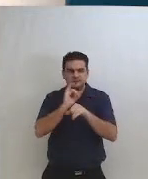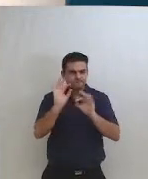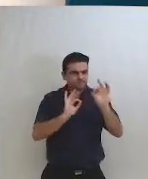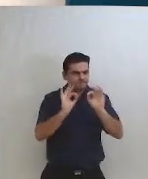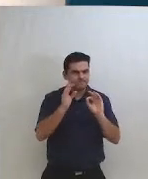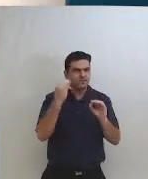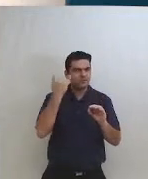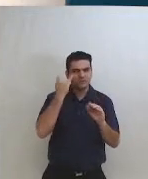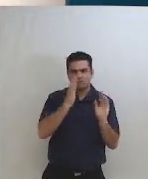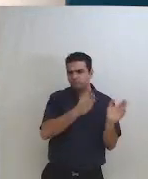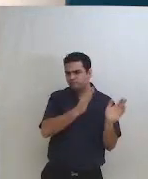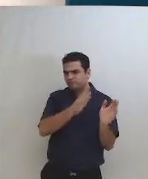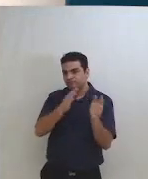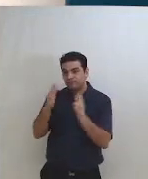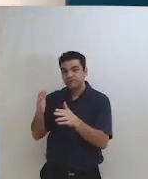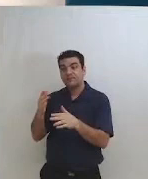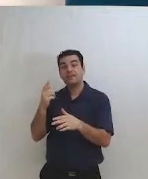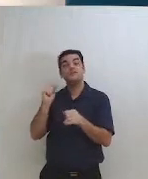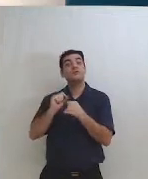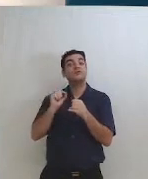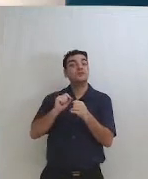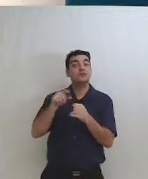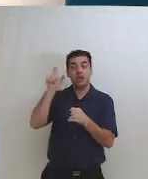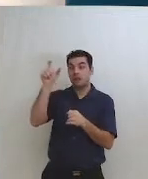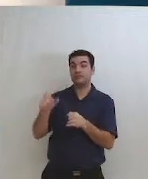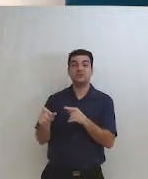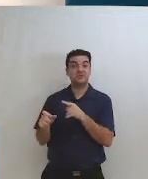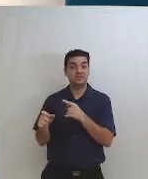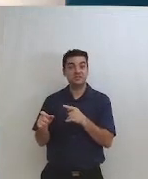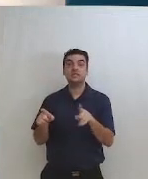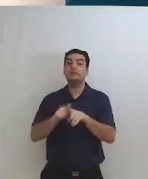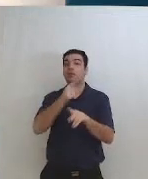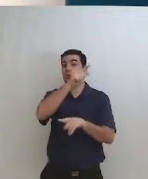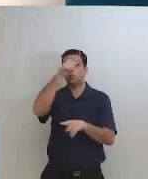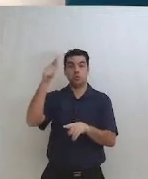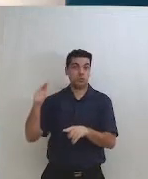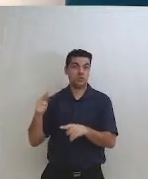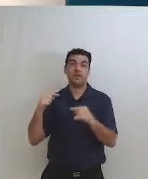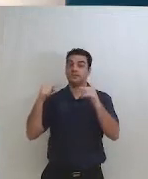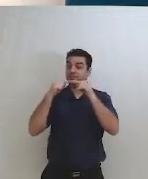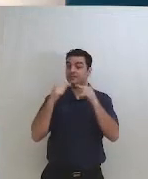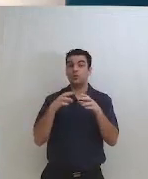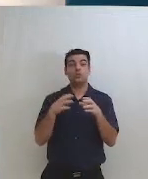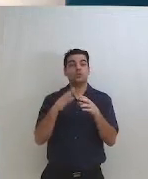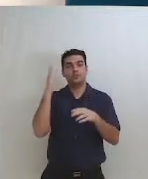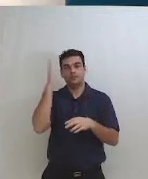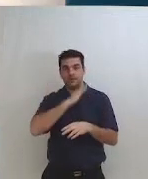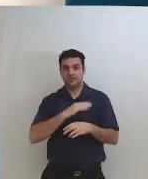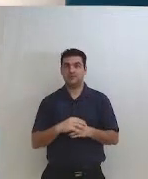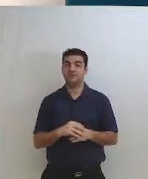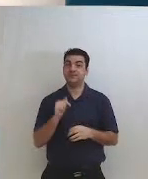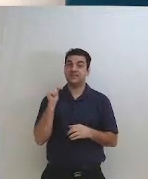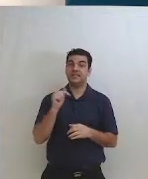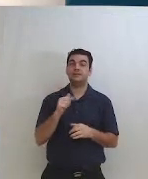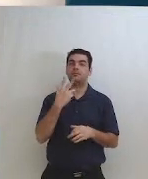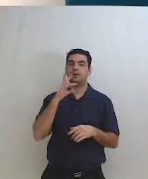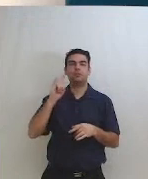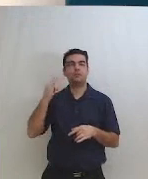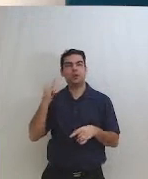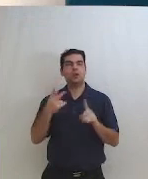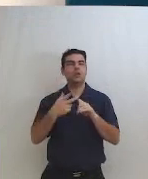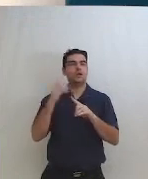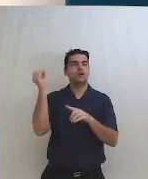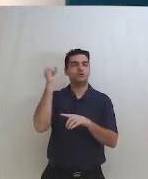notícias praticadas de delitos pelo paciente e outros investigados, ligados à organização criminosa com ramificações na Bolívia, Rio Grande do Sul, Santa Catarina e Mato